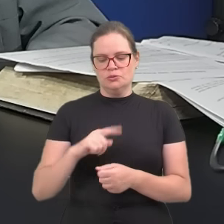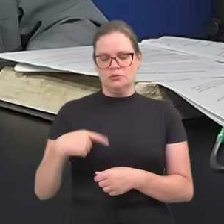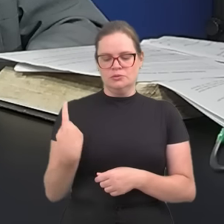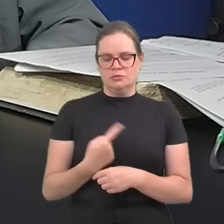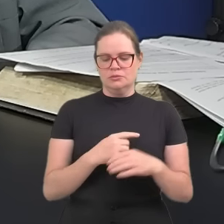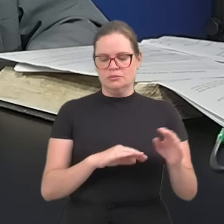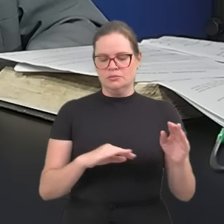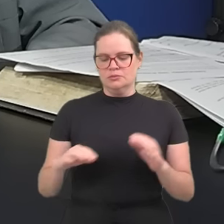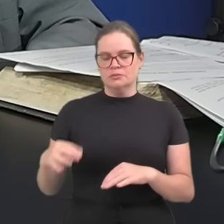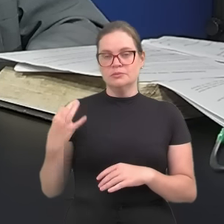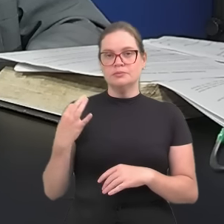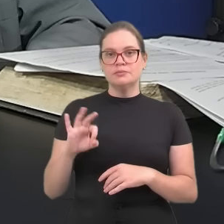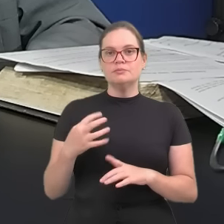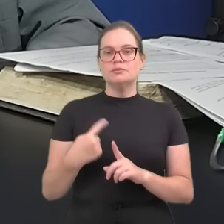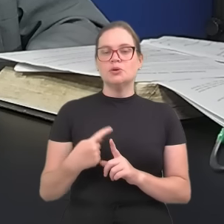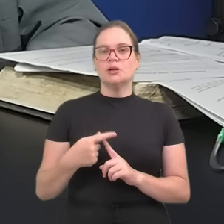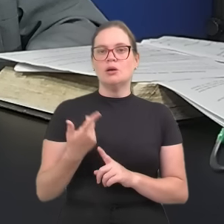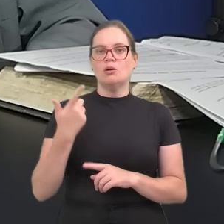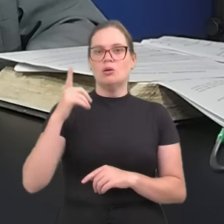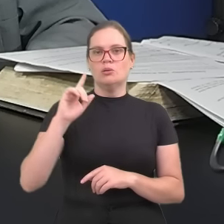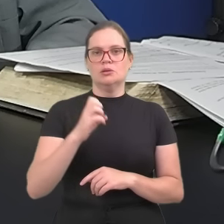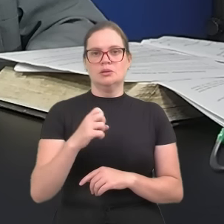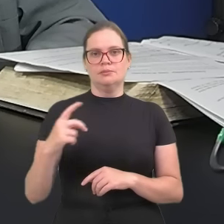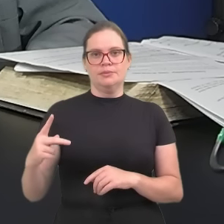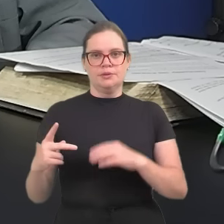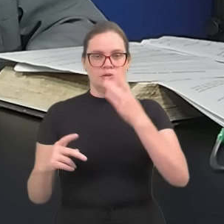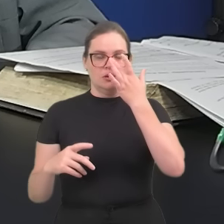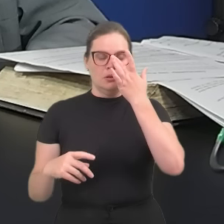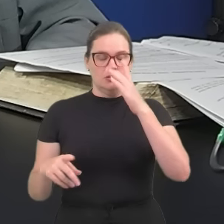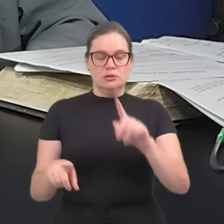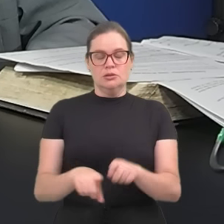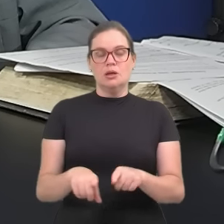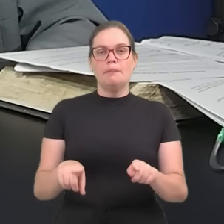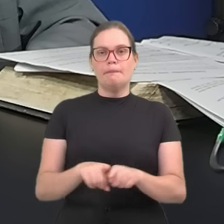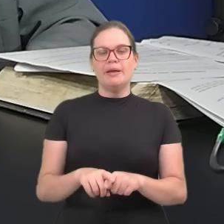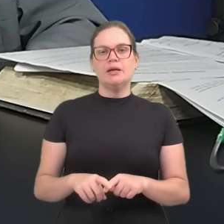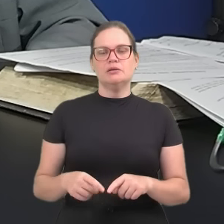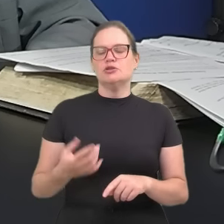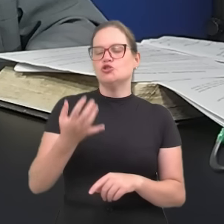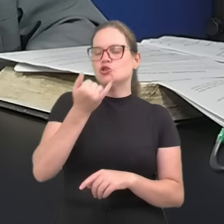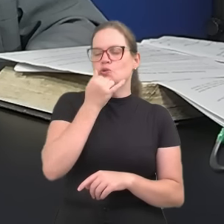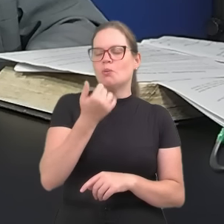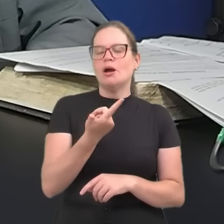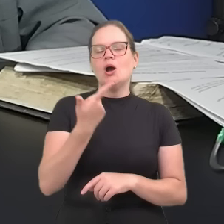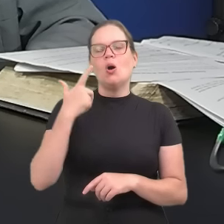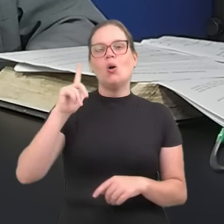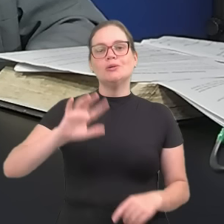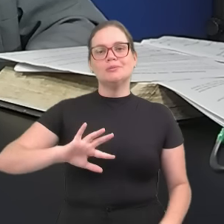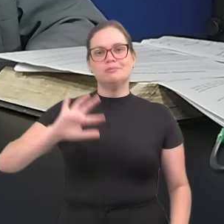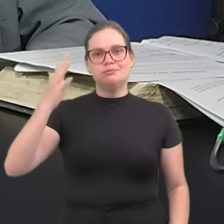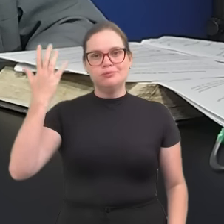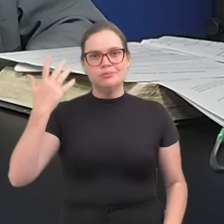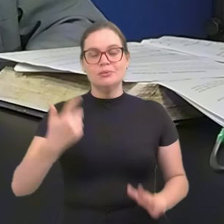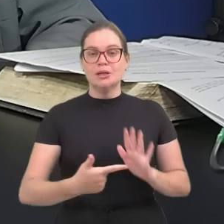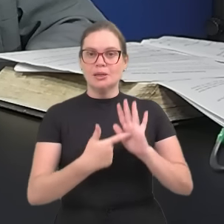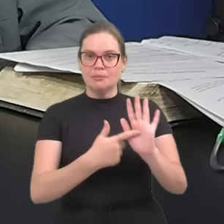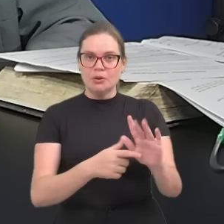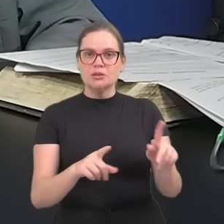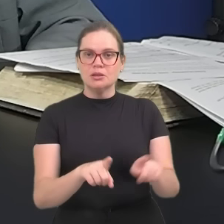porque outro episódio que é histórico que se comprova nessa palavra, que Jesus curou esse homem no